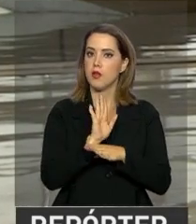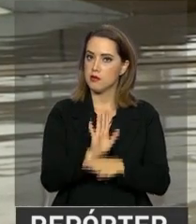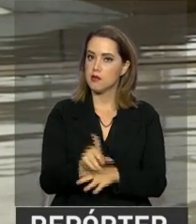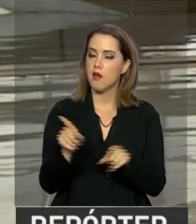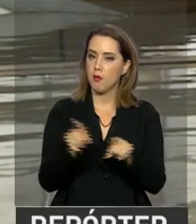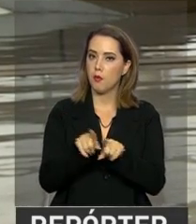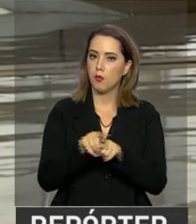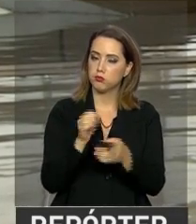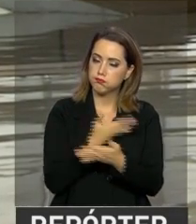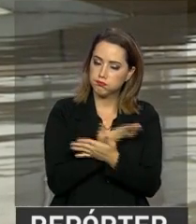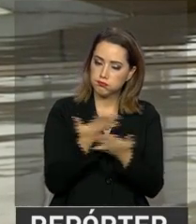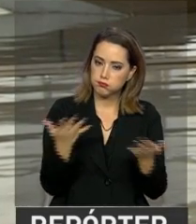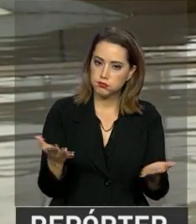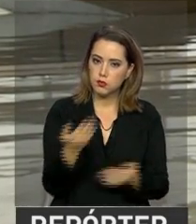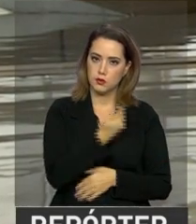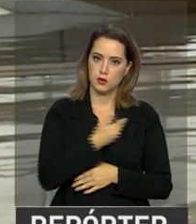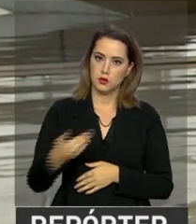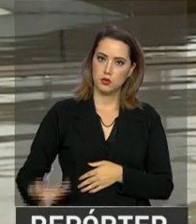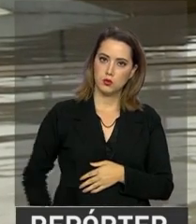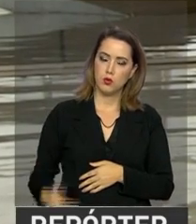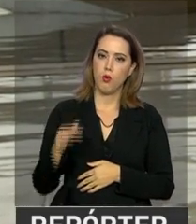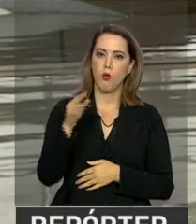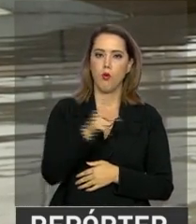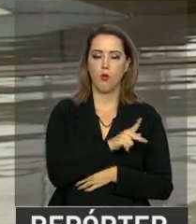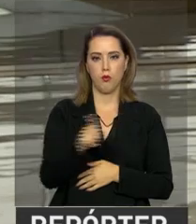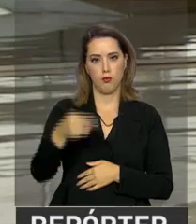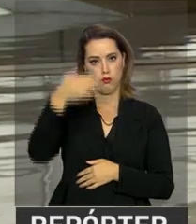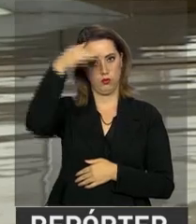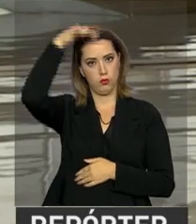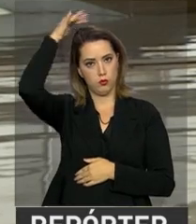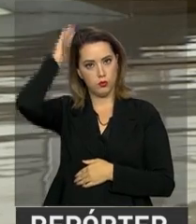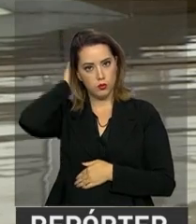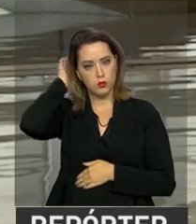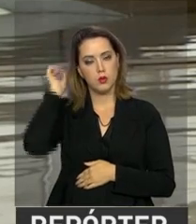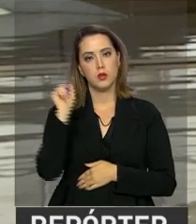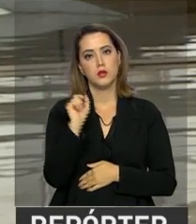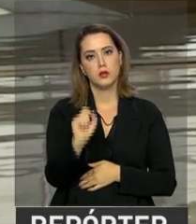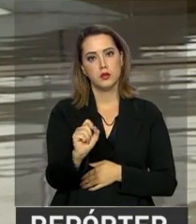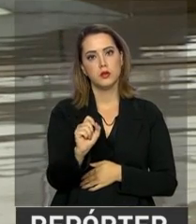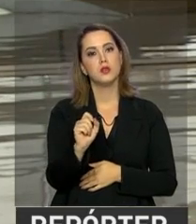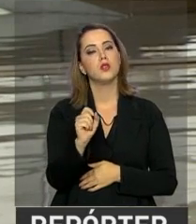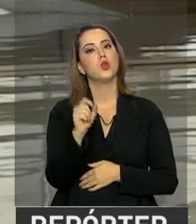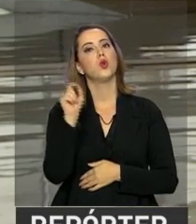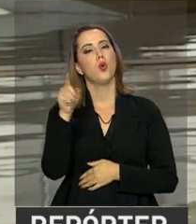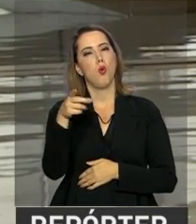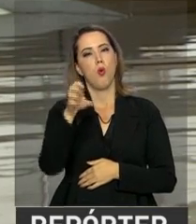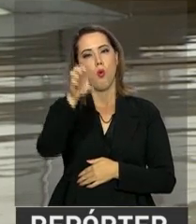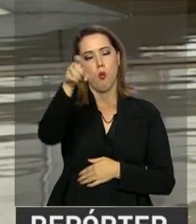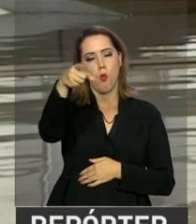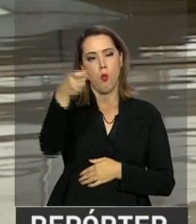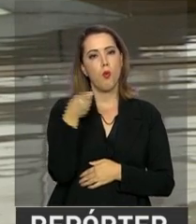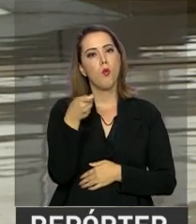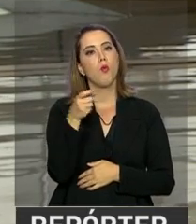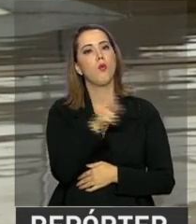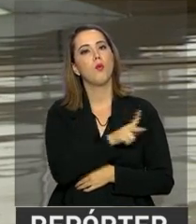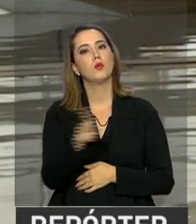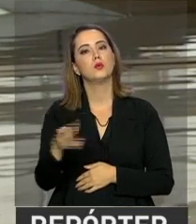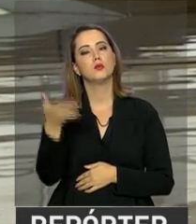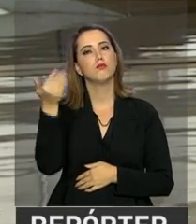se estende ao governo do presidente em exercício Michel Temer. Jimmy Carter governou os Estados Unidos